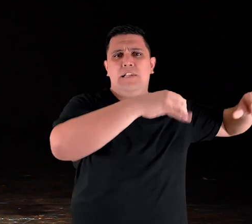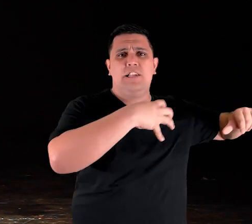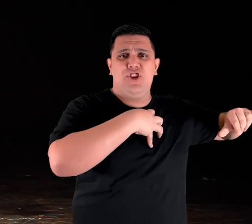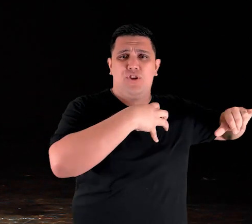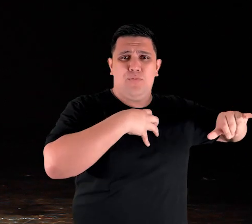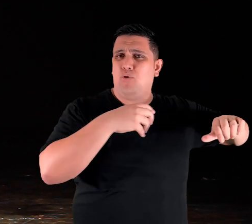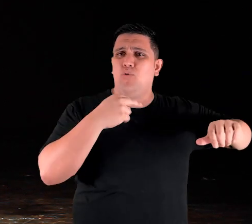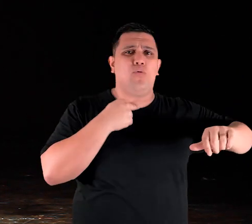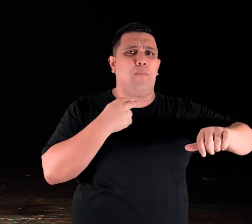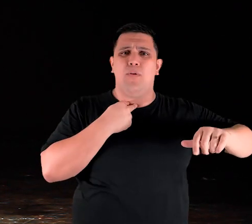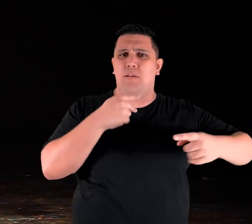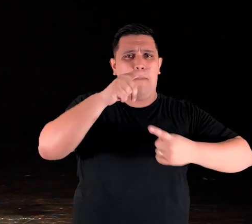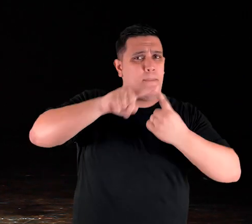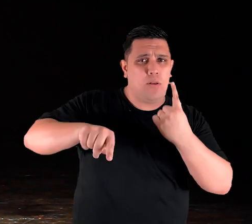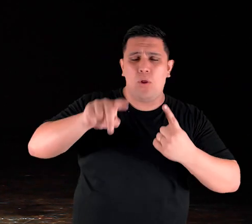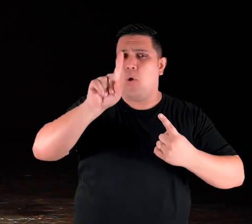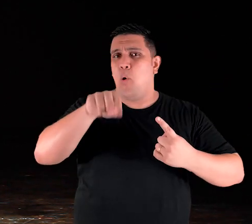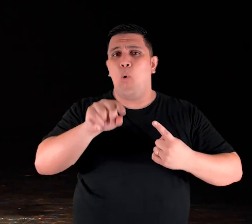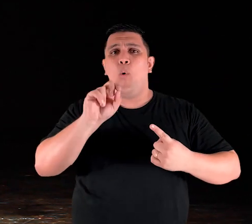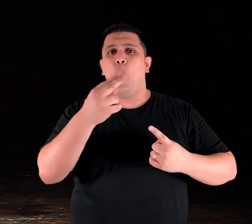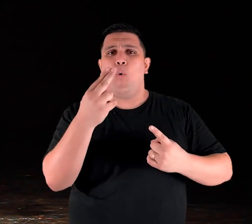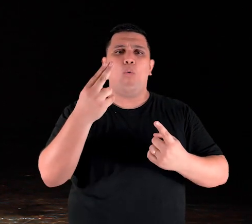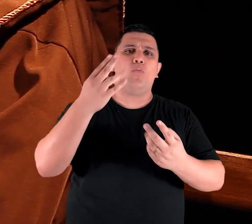proibido, censurado ou limitado.